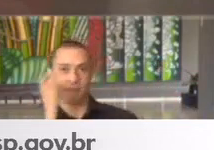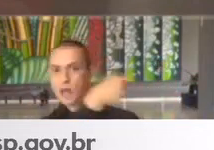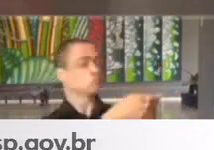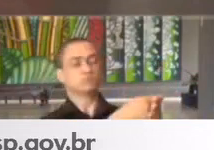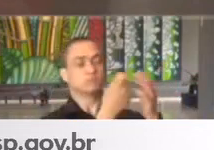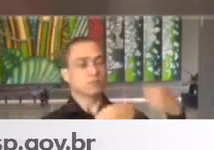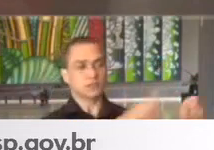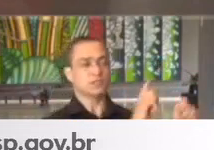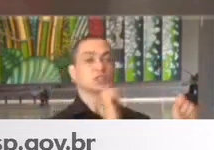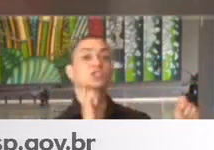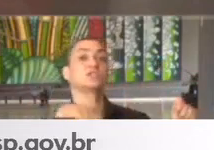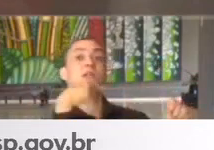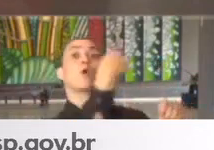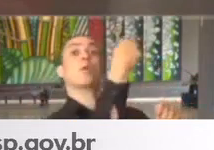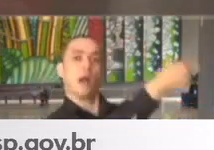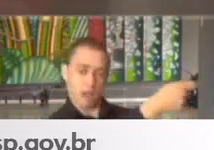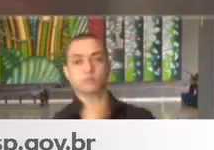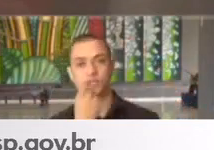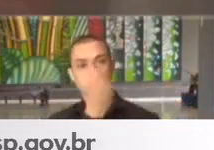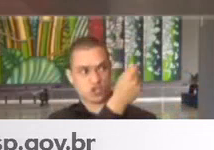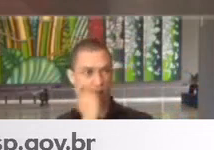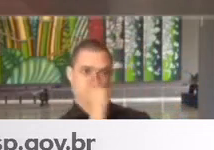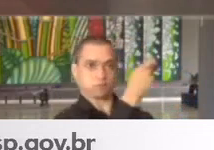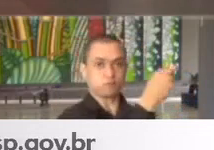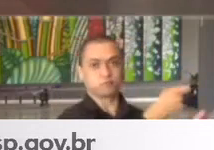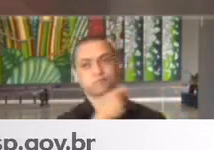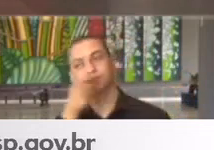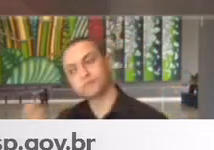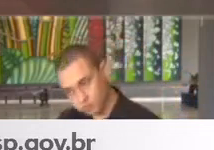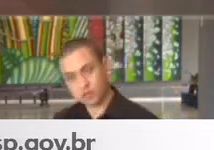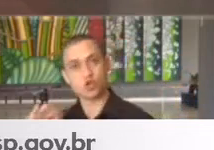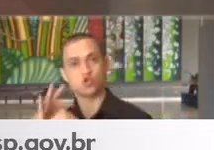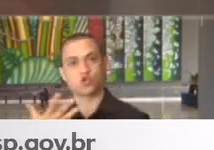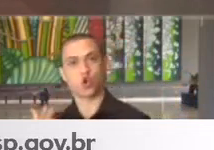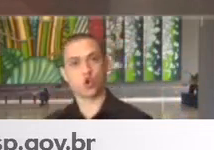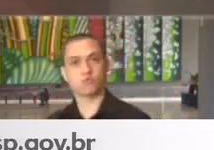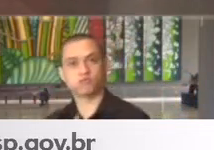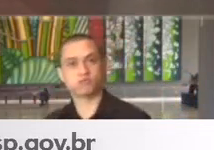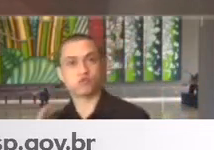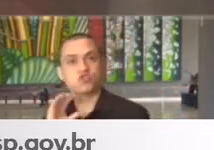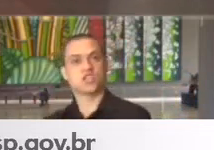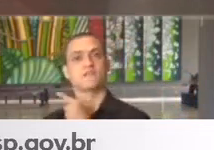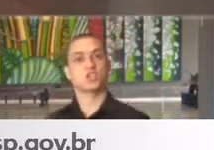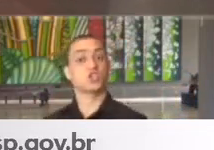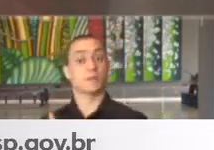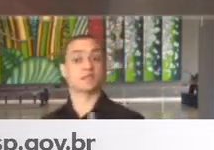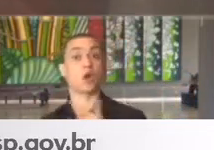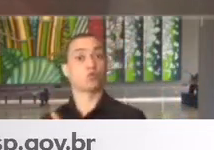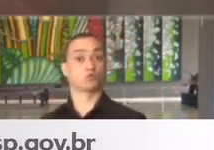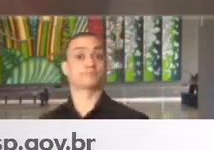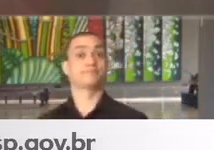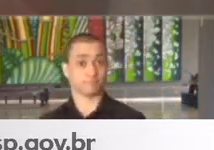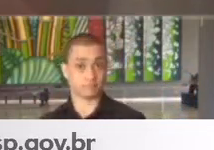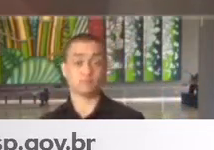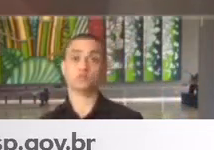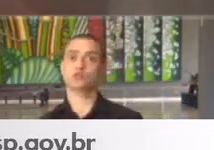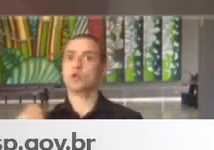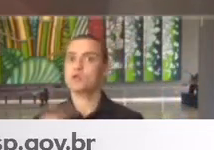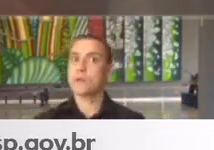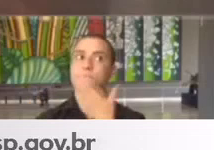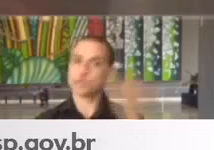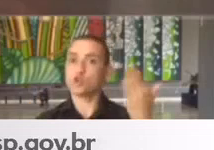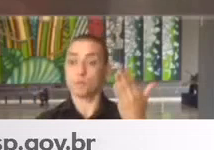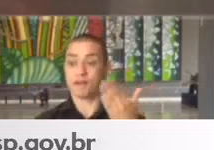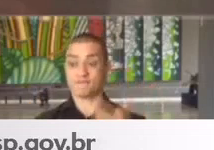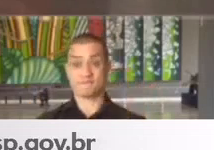dívida com o governo federal, para destinar todo o recurso para a saúde pública. Fizemos isso para proteger